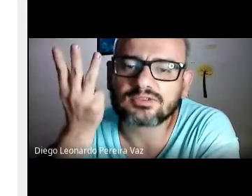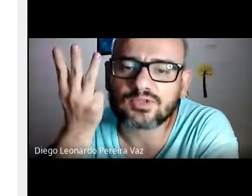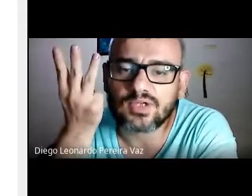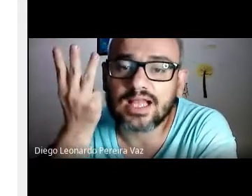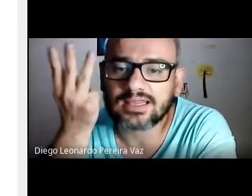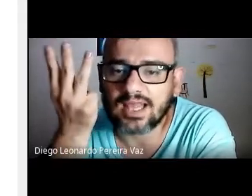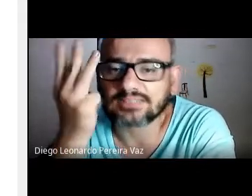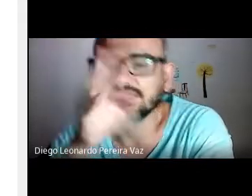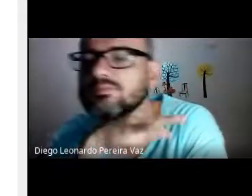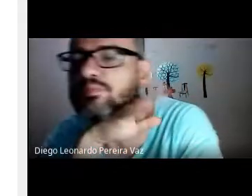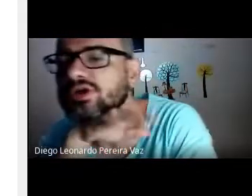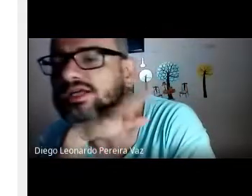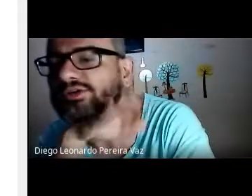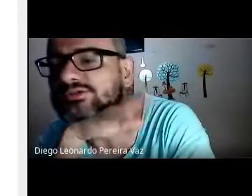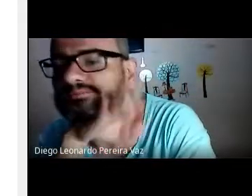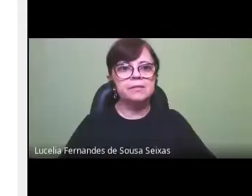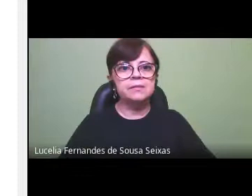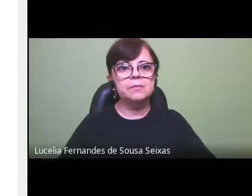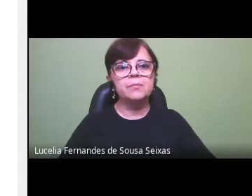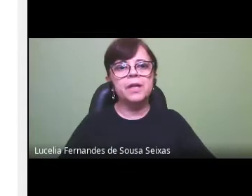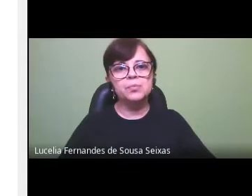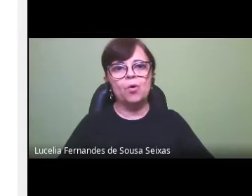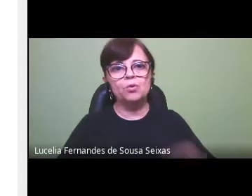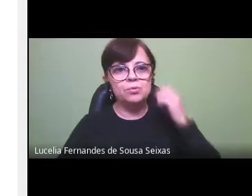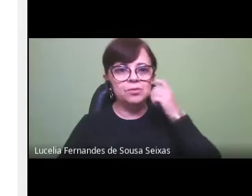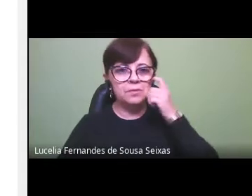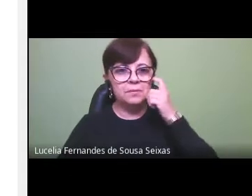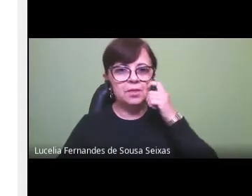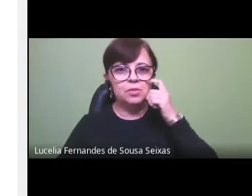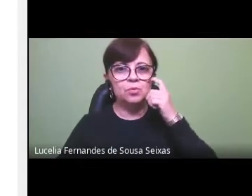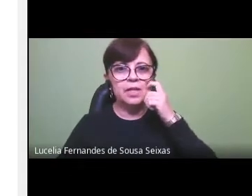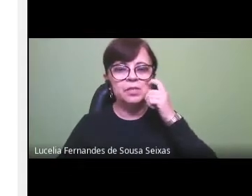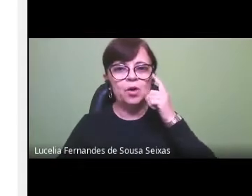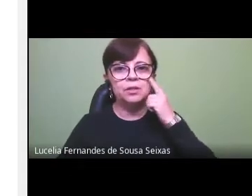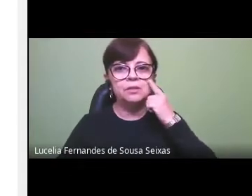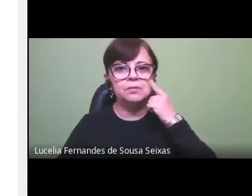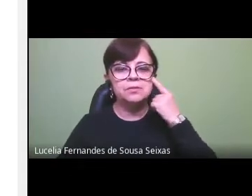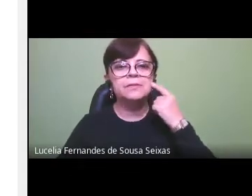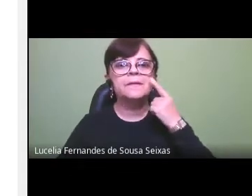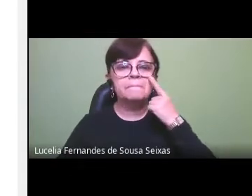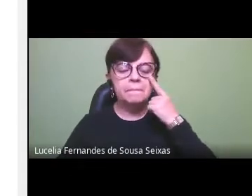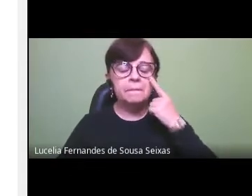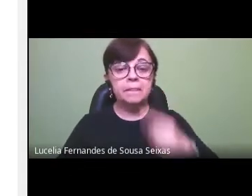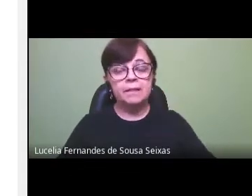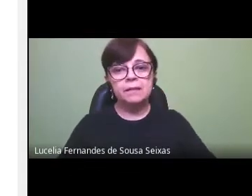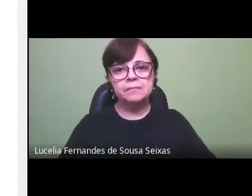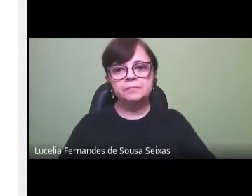Que isso? Três. São três porcos. Três porquinhos.